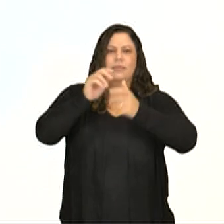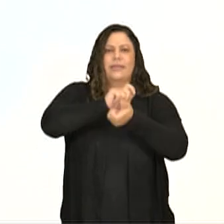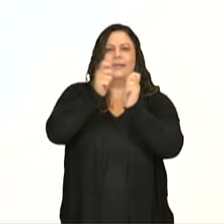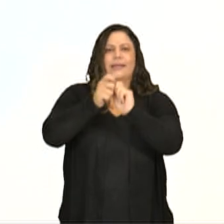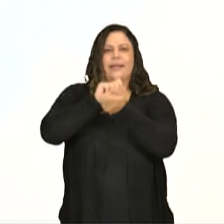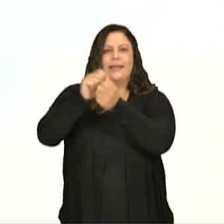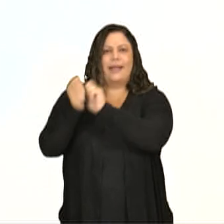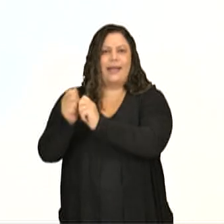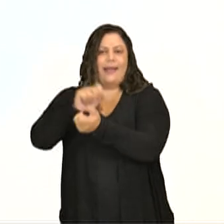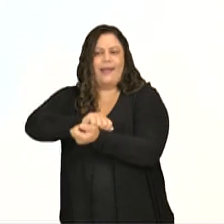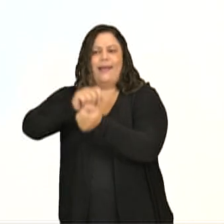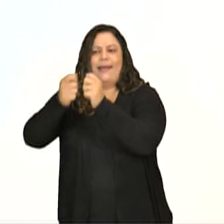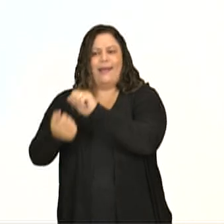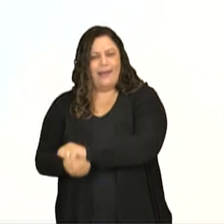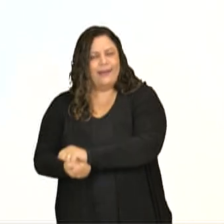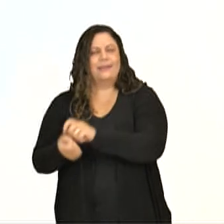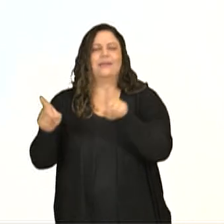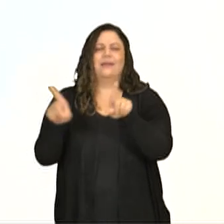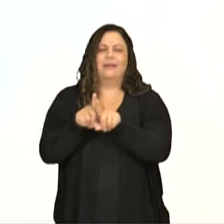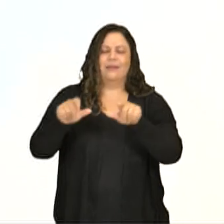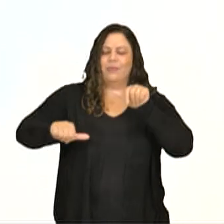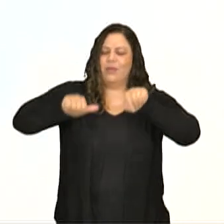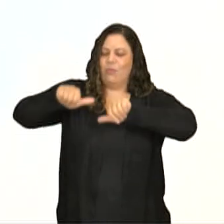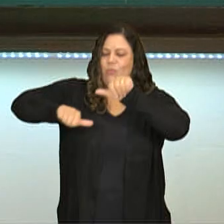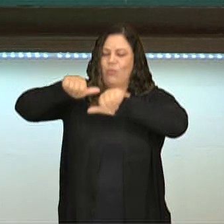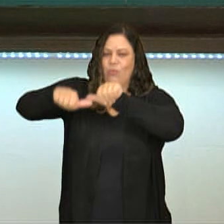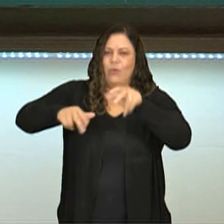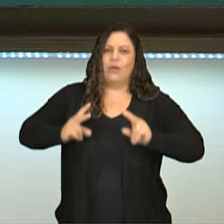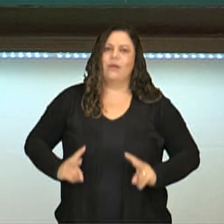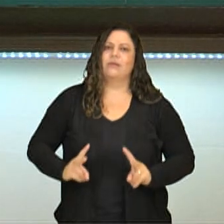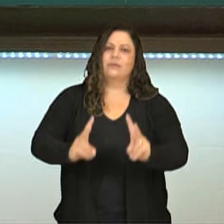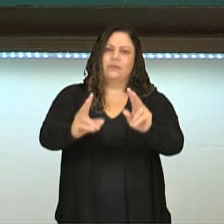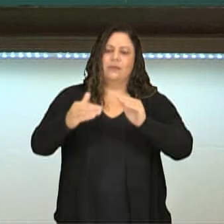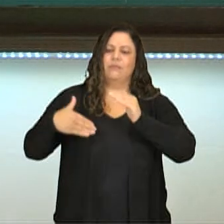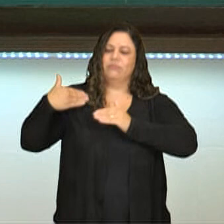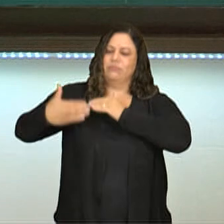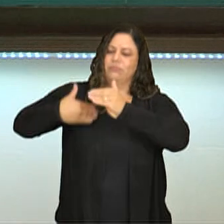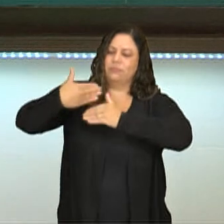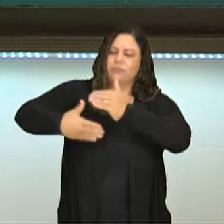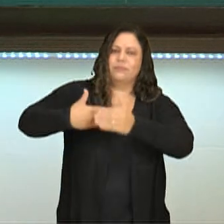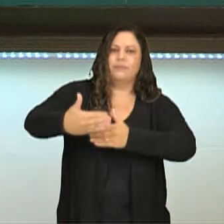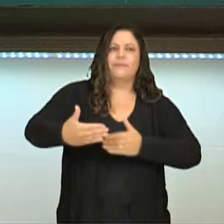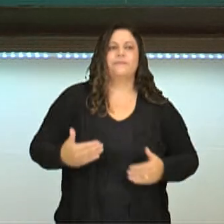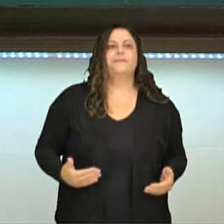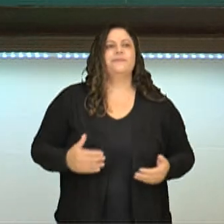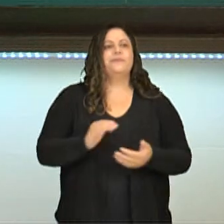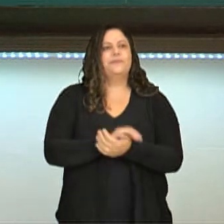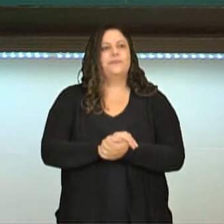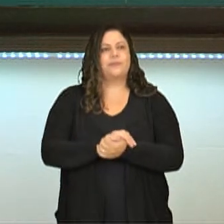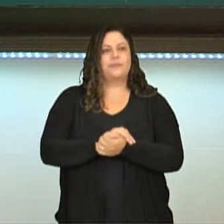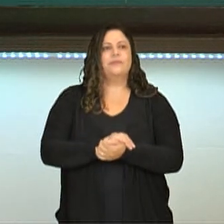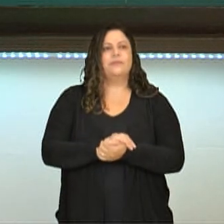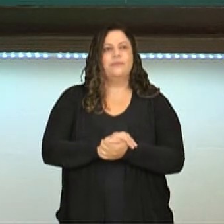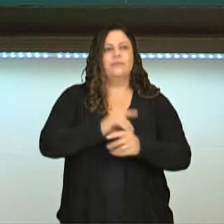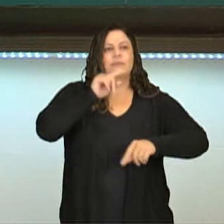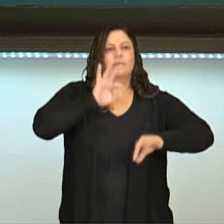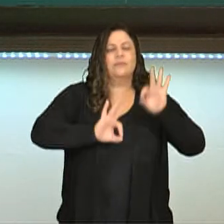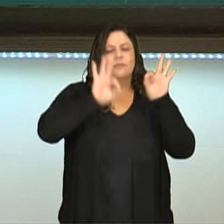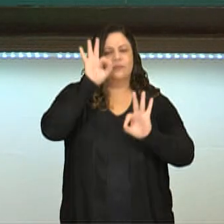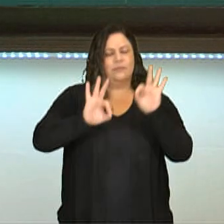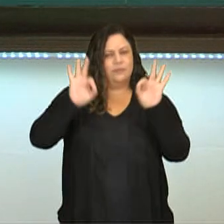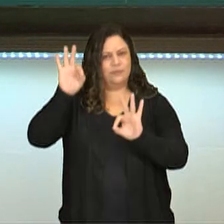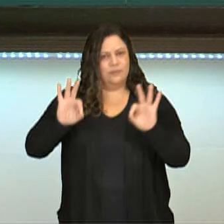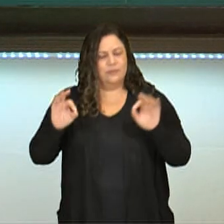adaptam-se e também sofrem modificações constantes ao longo da sua história evolutiva. A nível de organização dos